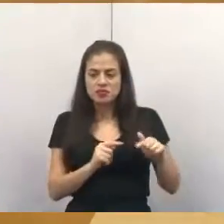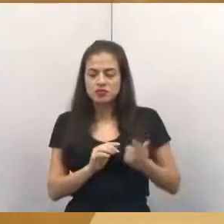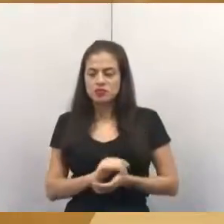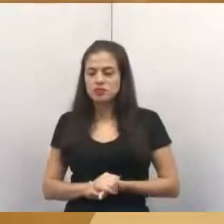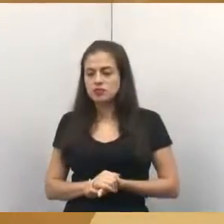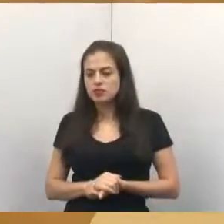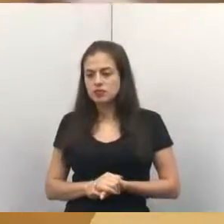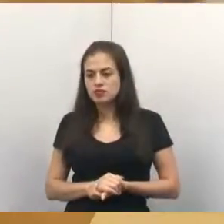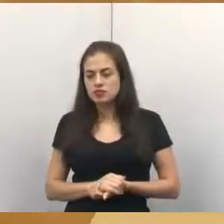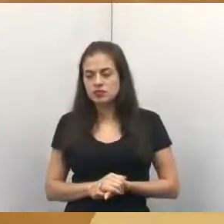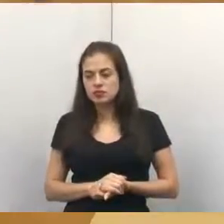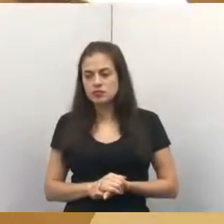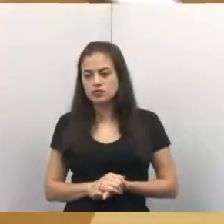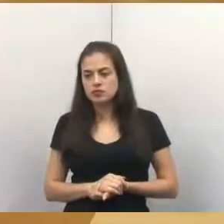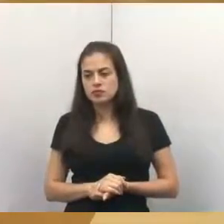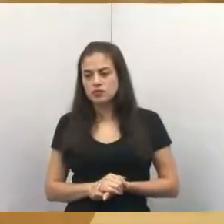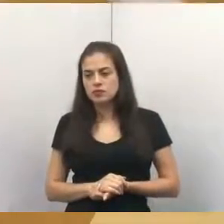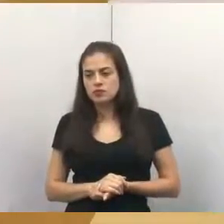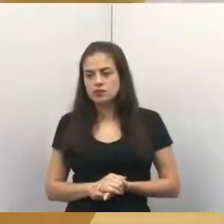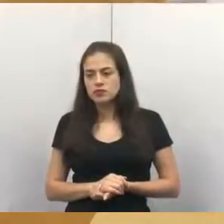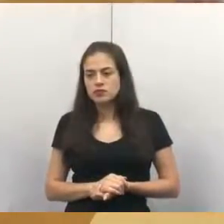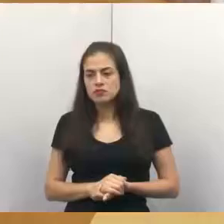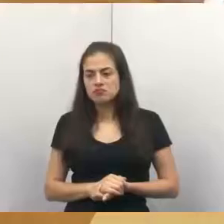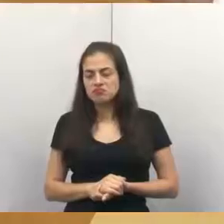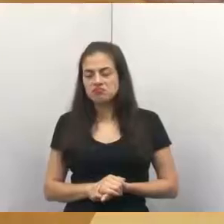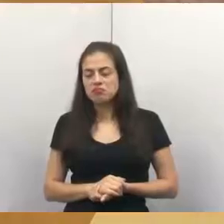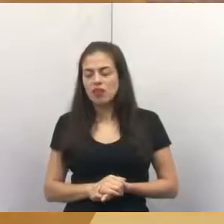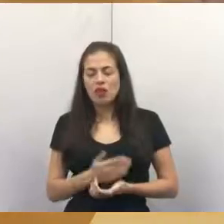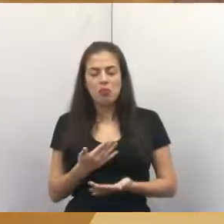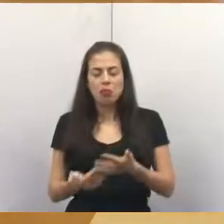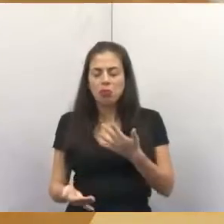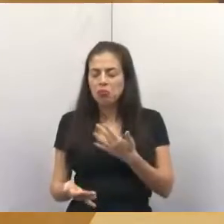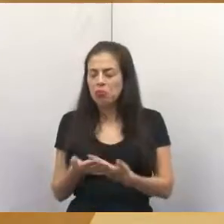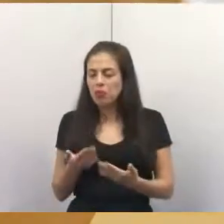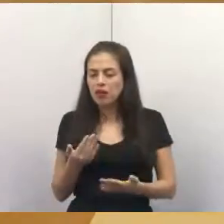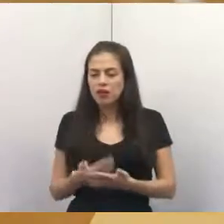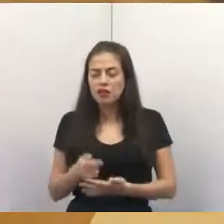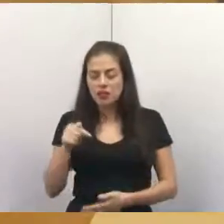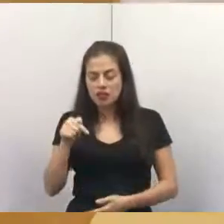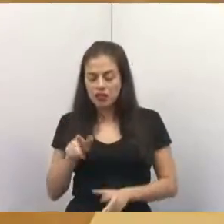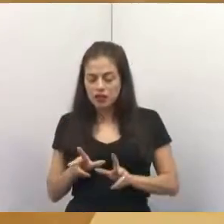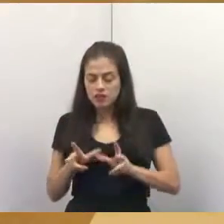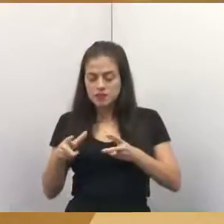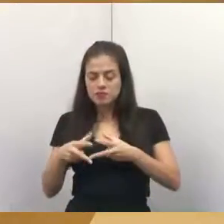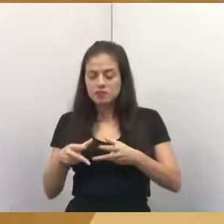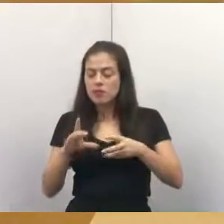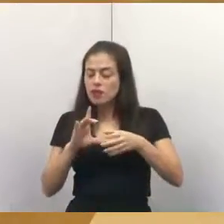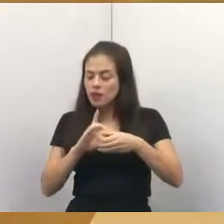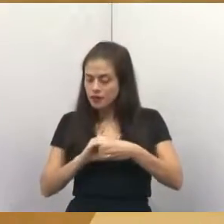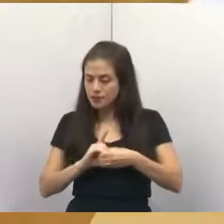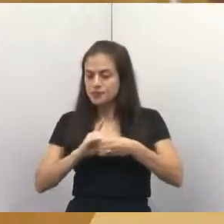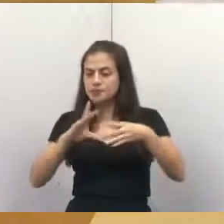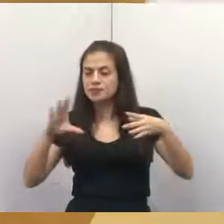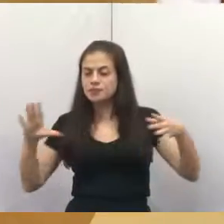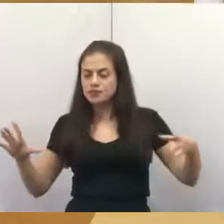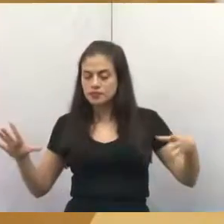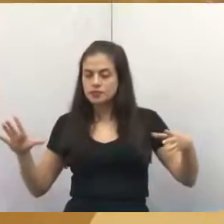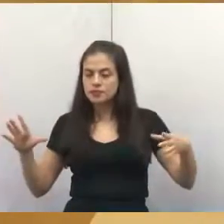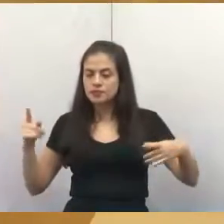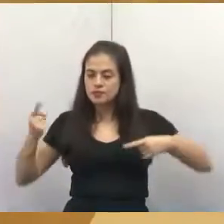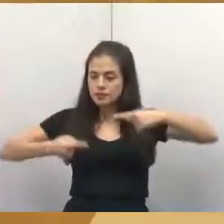que for, não sei o que é aí, de um lado do outro. Não tem esse negócio nessa casa. Essa casa é democrática, é para discutir. E eu subi nessa